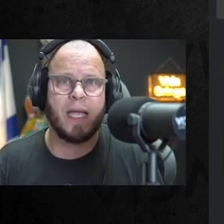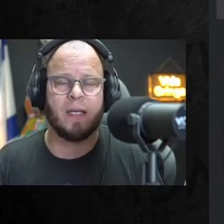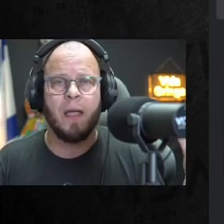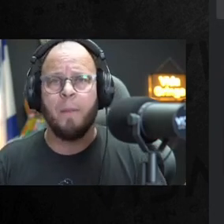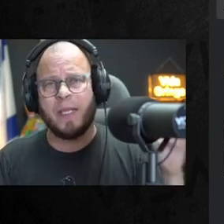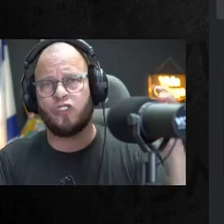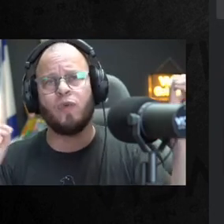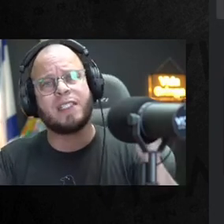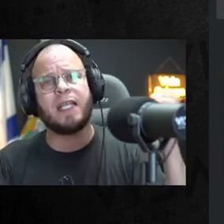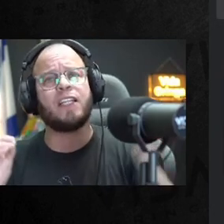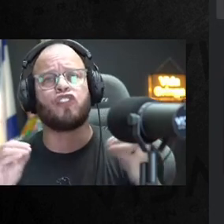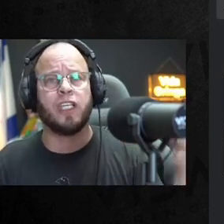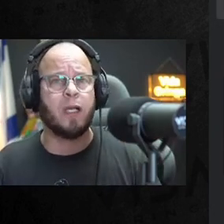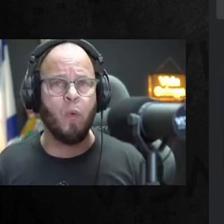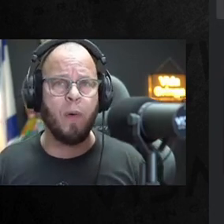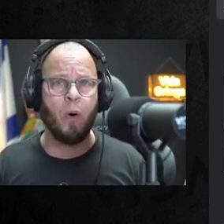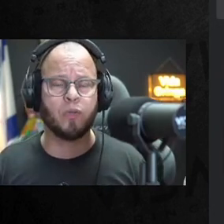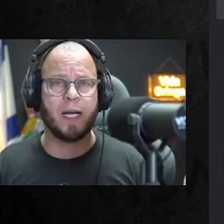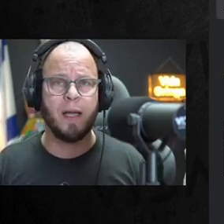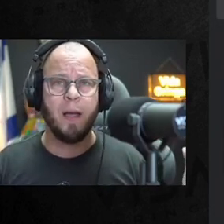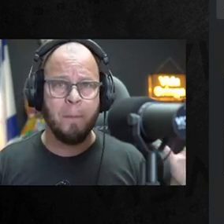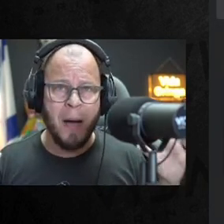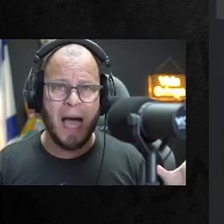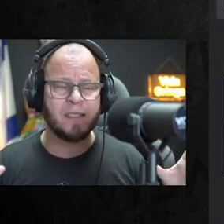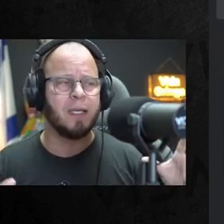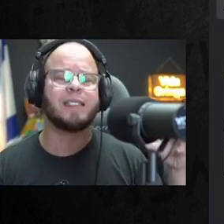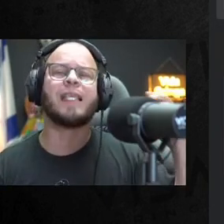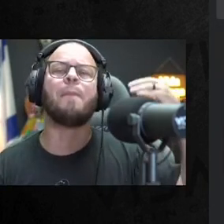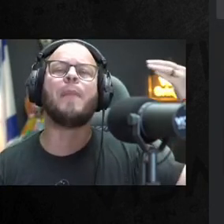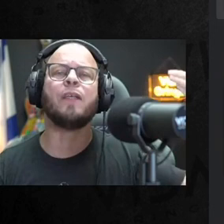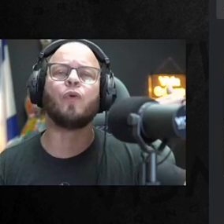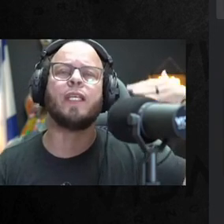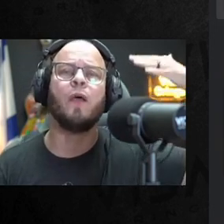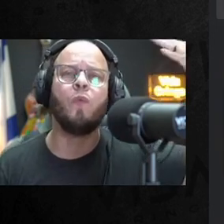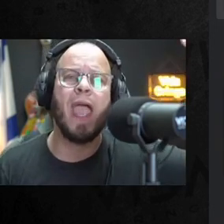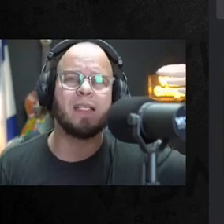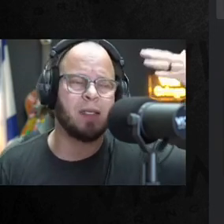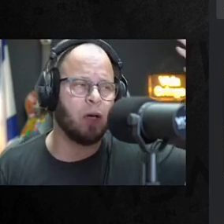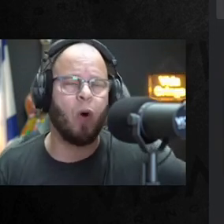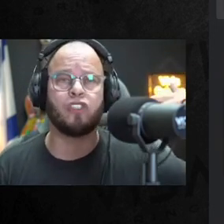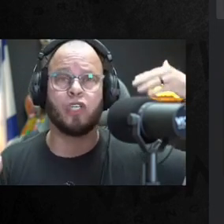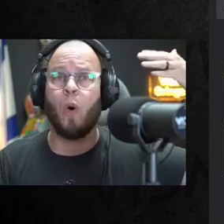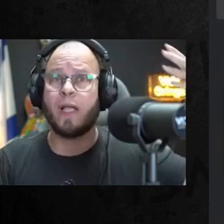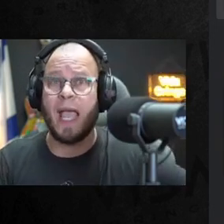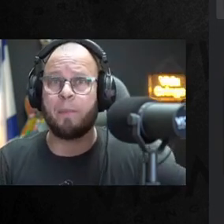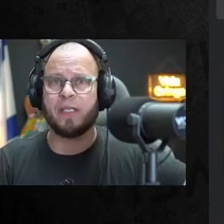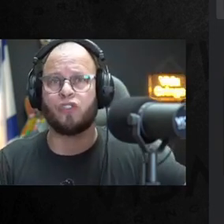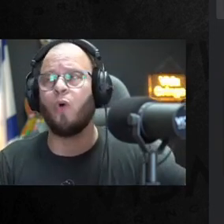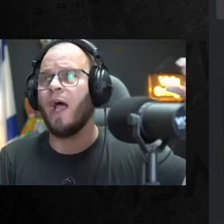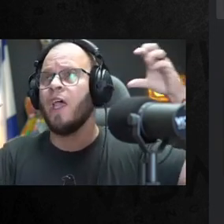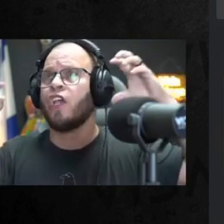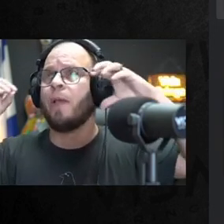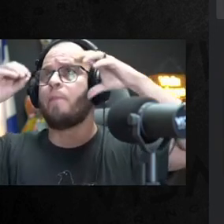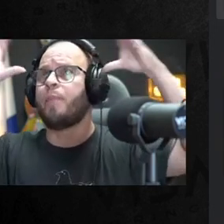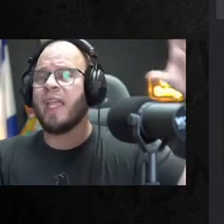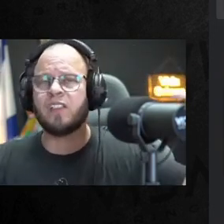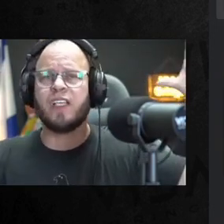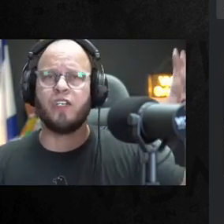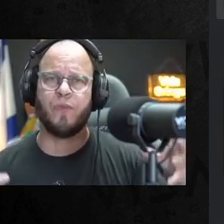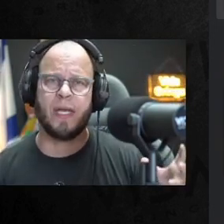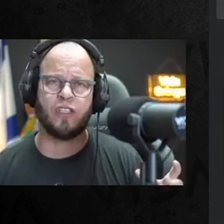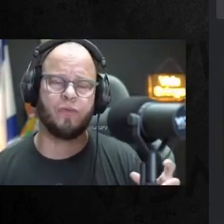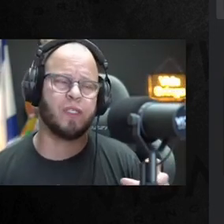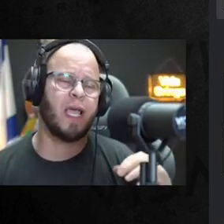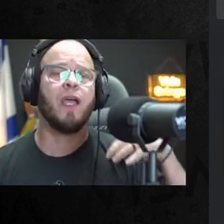da direita. Pessoas que criticam uma outra, mas sabendo que não é esse negócio de qualquer pessoa que